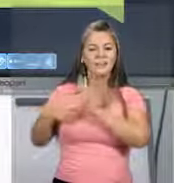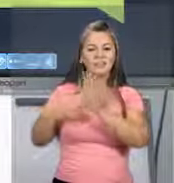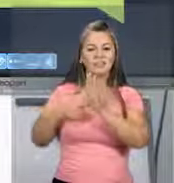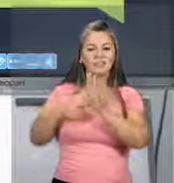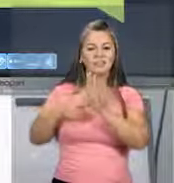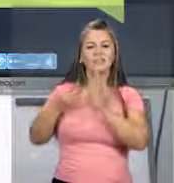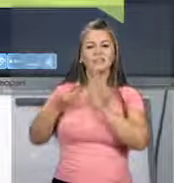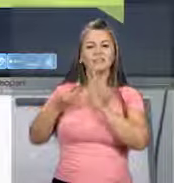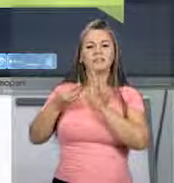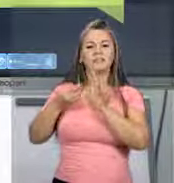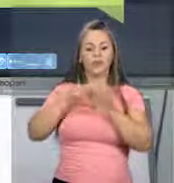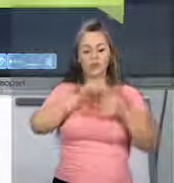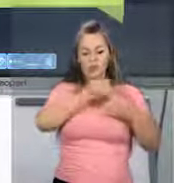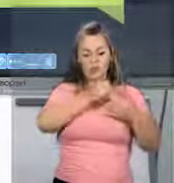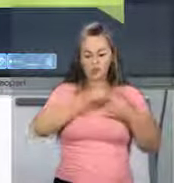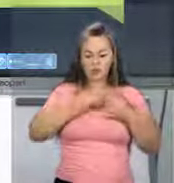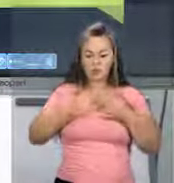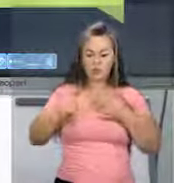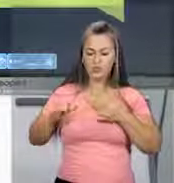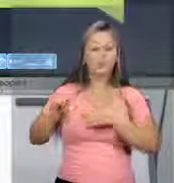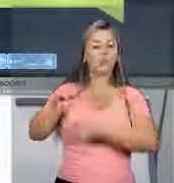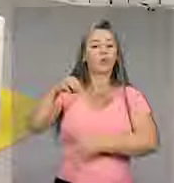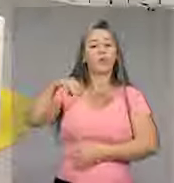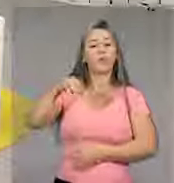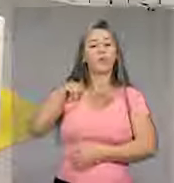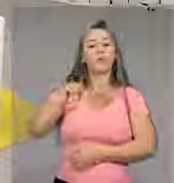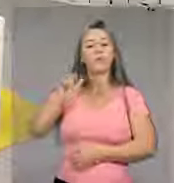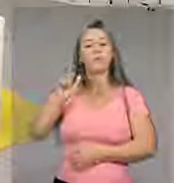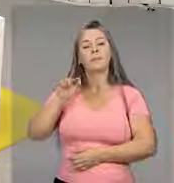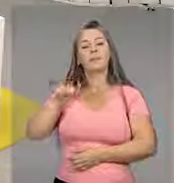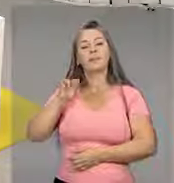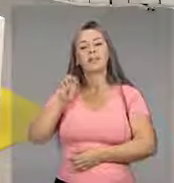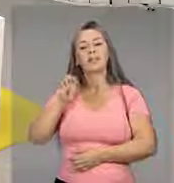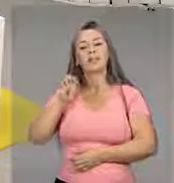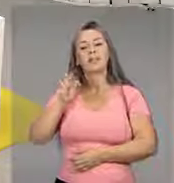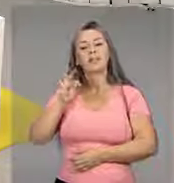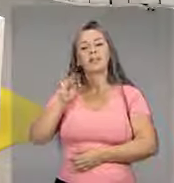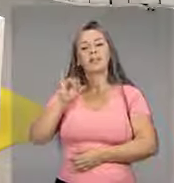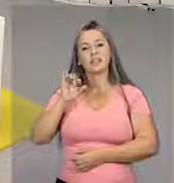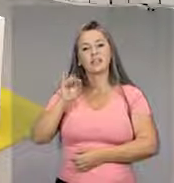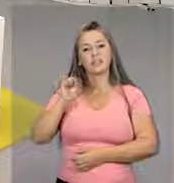nossas casas. Então, um efeito extremamente importante.